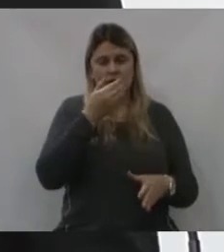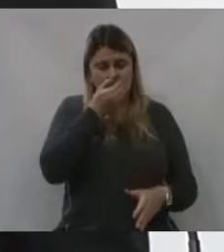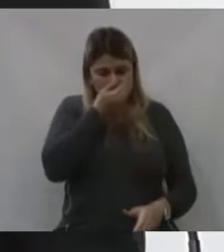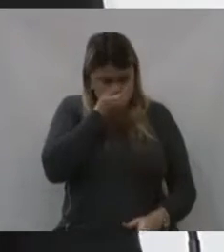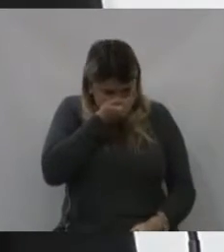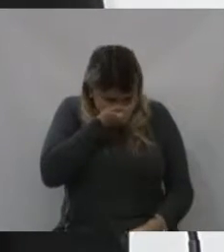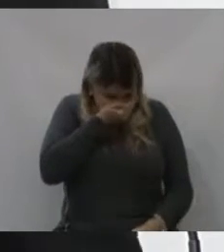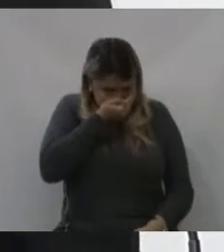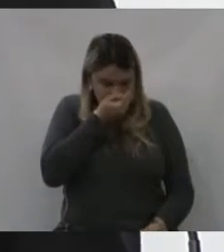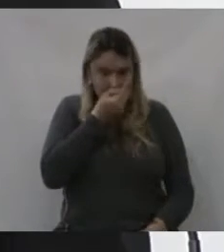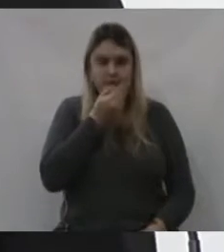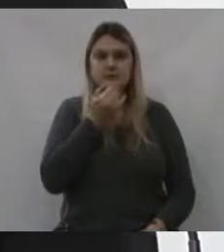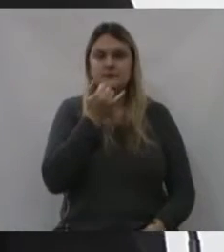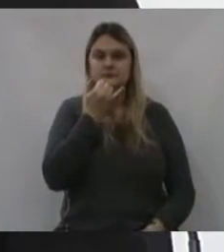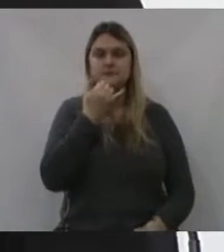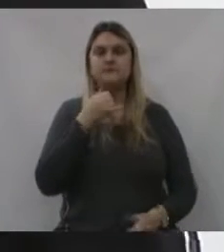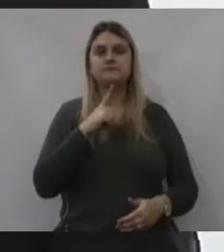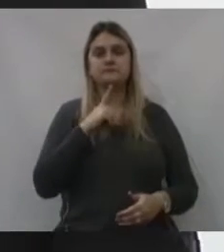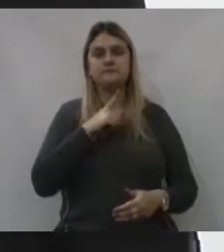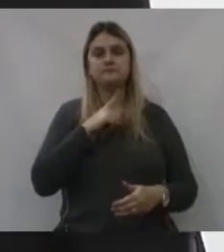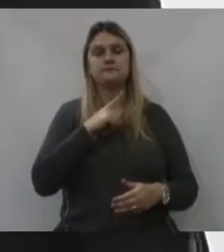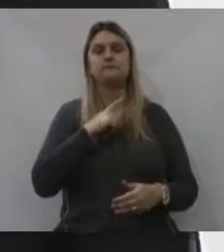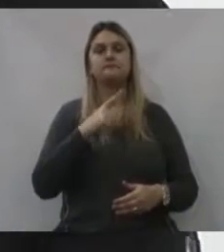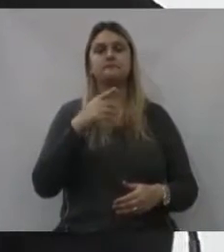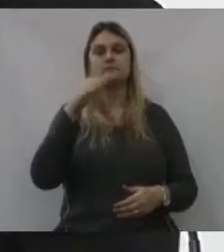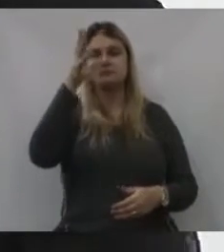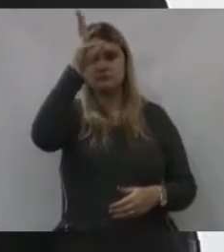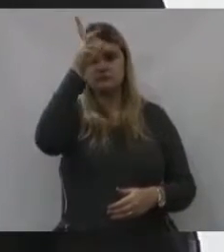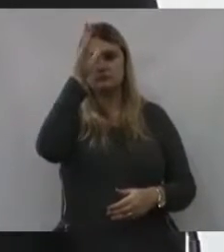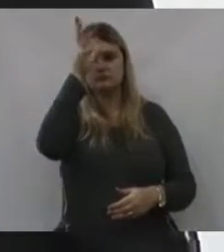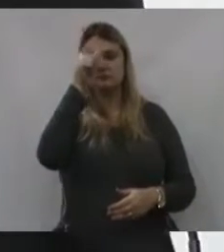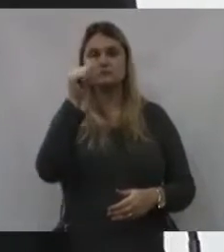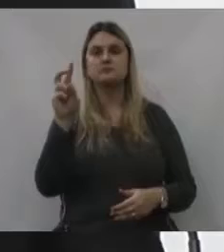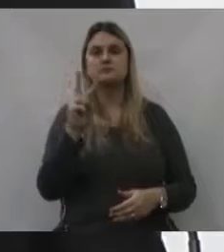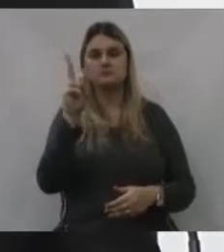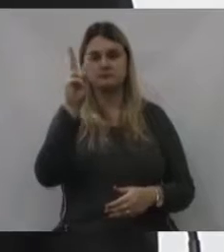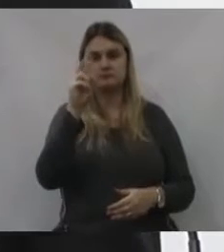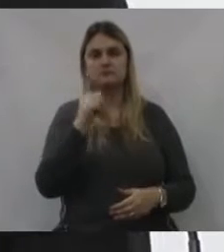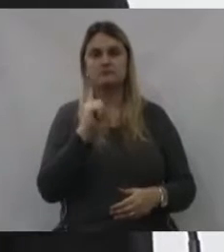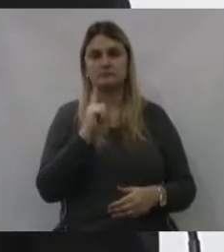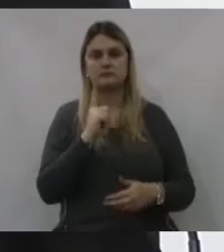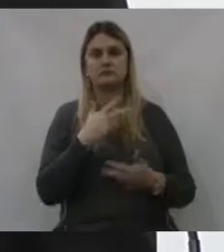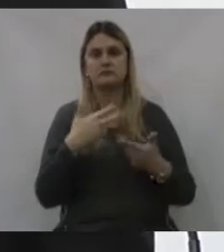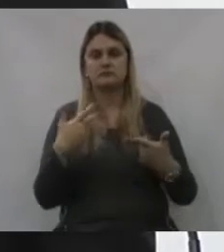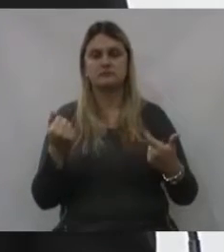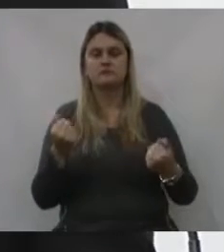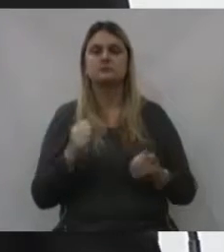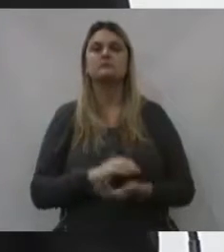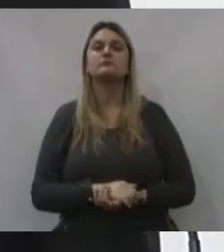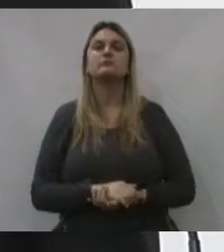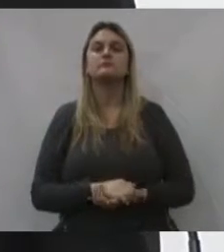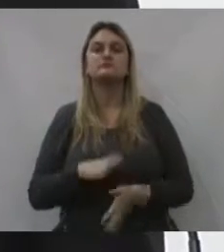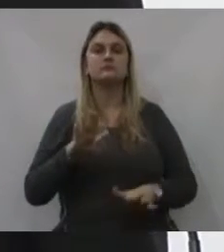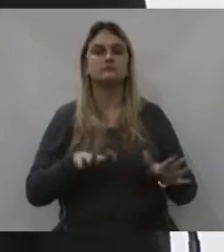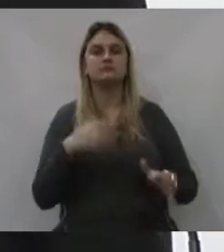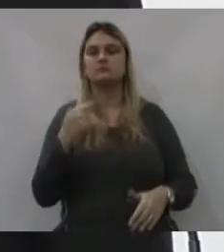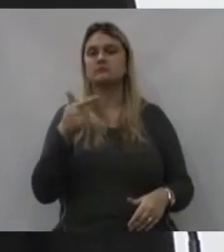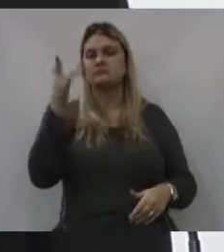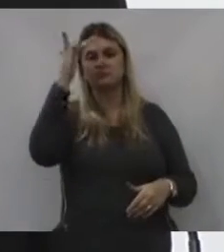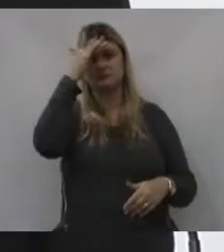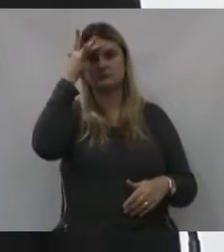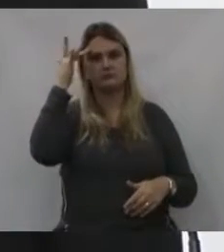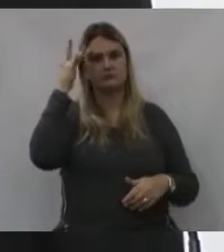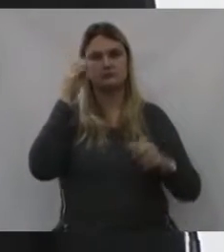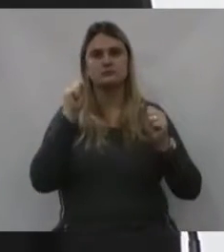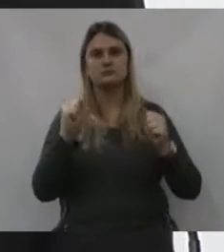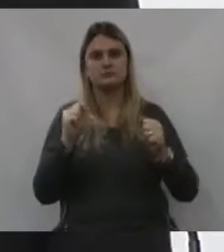10, se tem 8, se tem 7, né? Ou um peito de frango, isso são valores significativos, são expressivos, e não